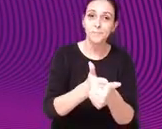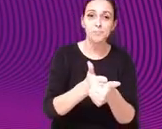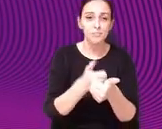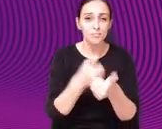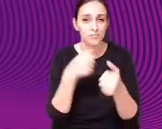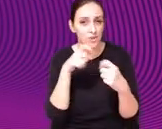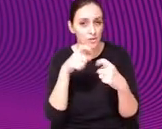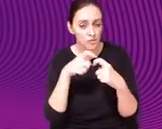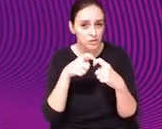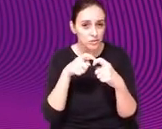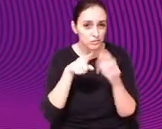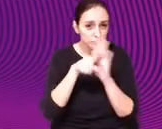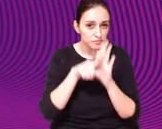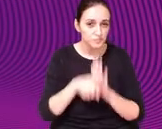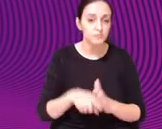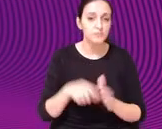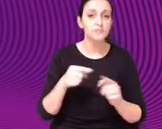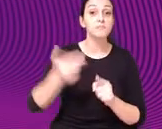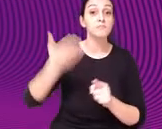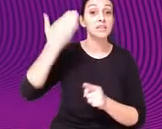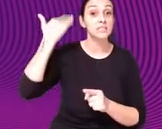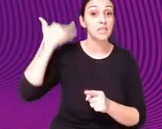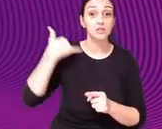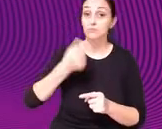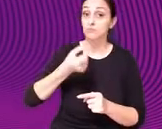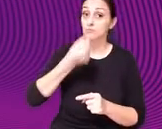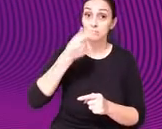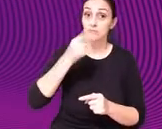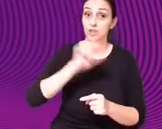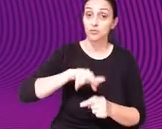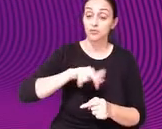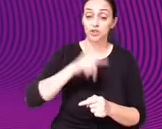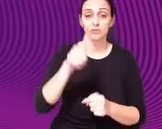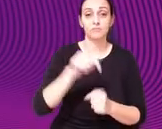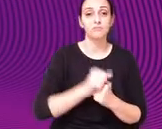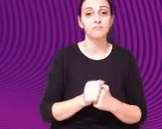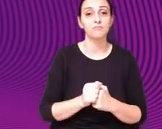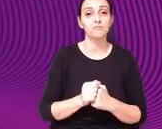SGLT2, porque na época não era o fármaco para isso.